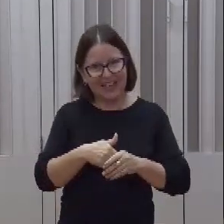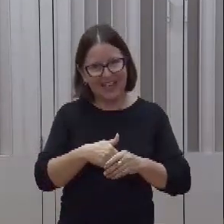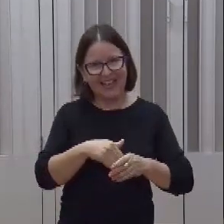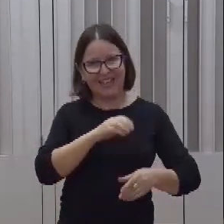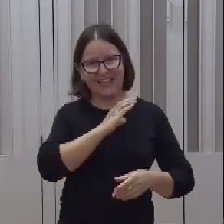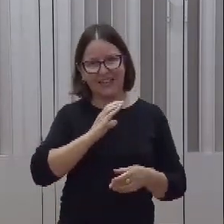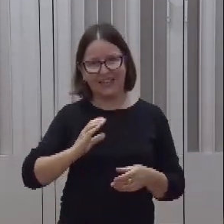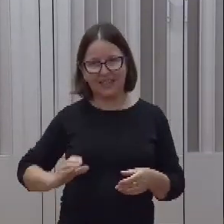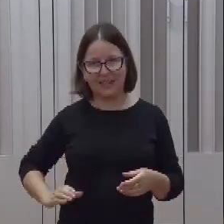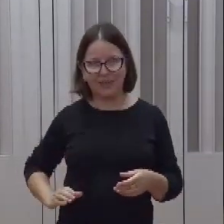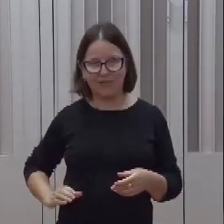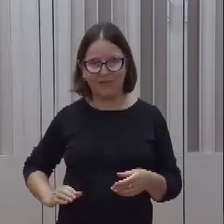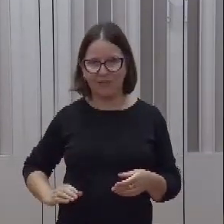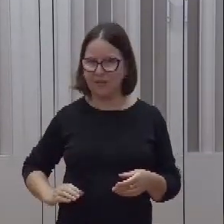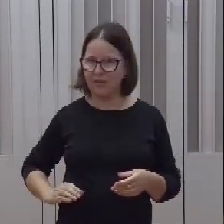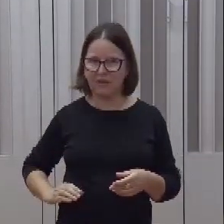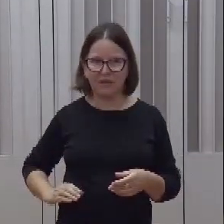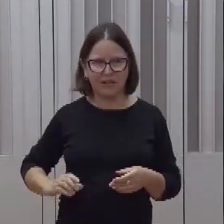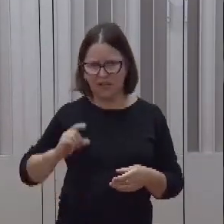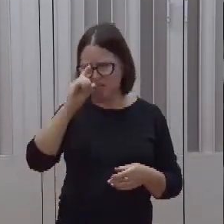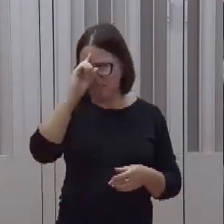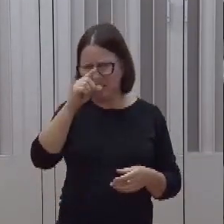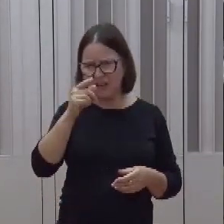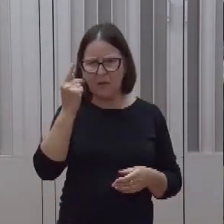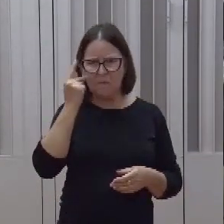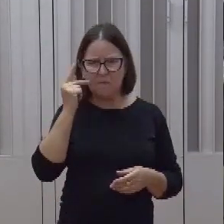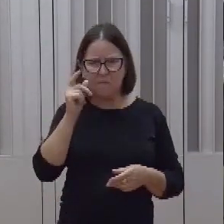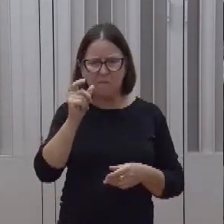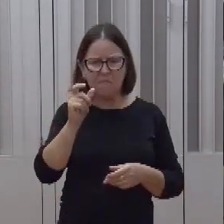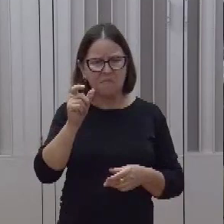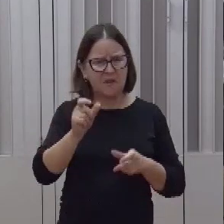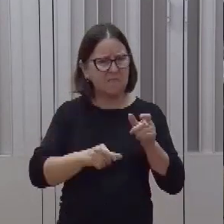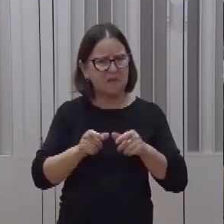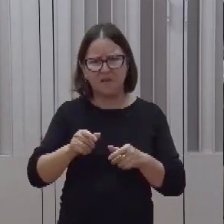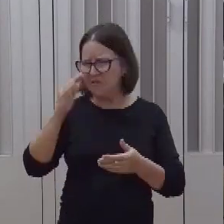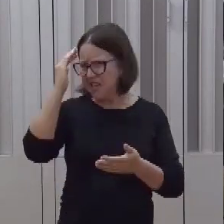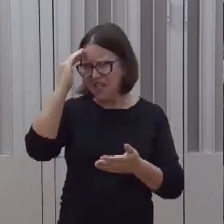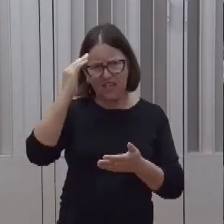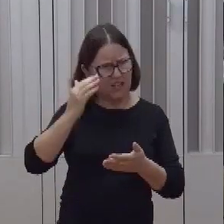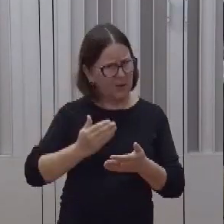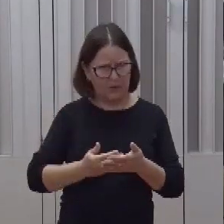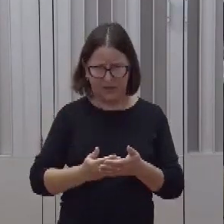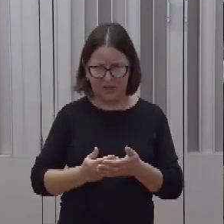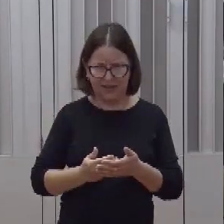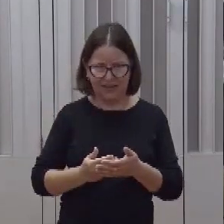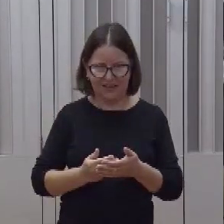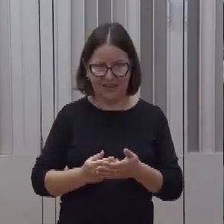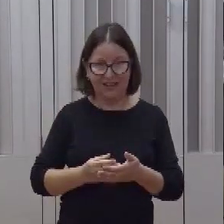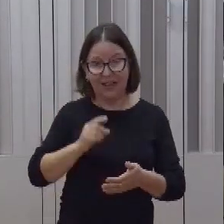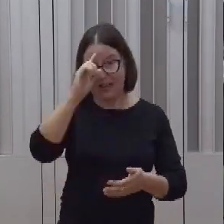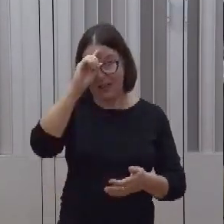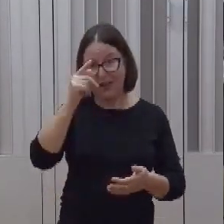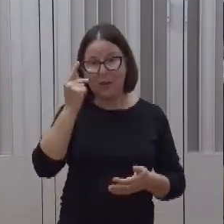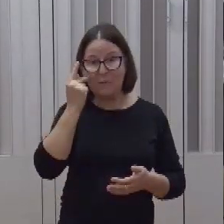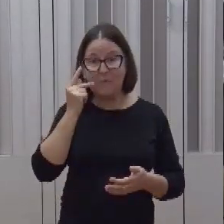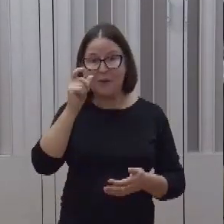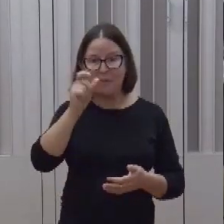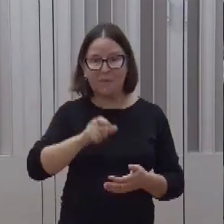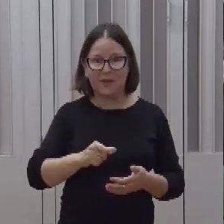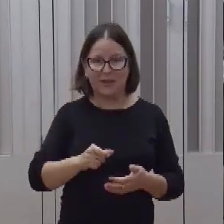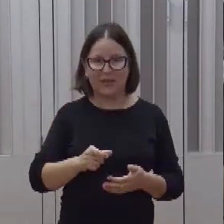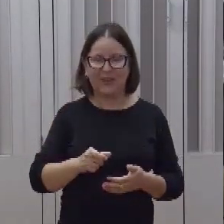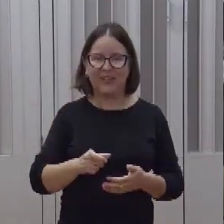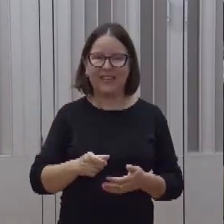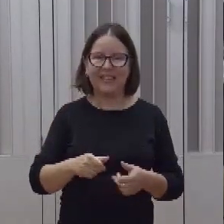Não é uma ordem para incrédulos, é para quem já está em Cristo. Vamos voltar ao